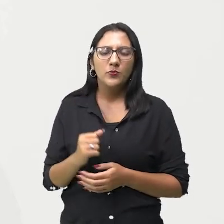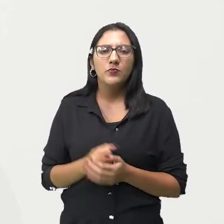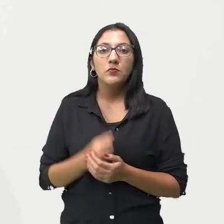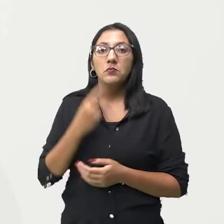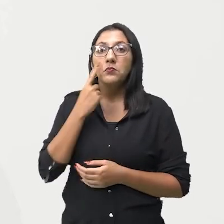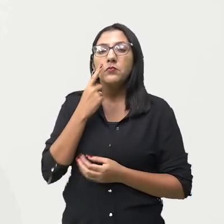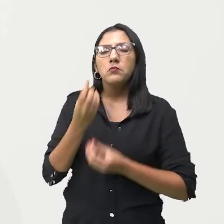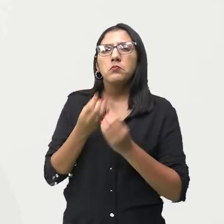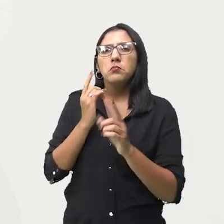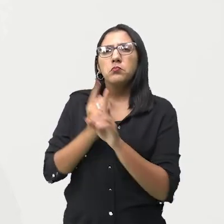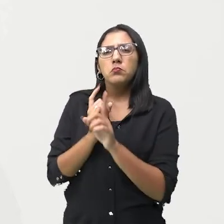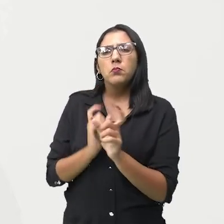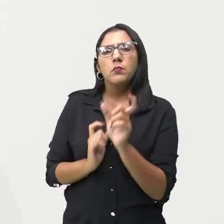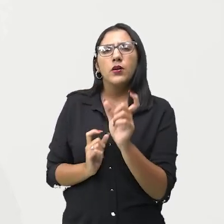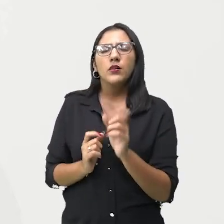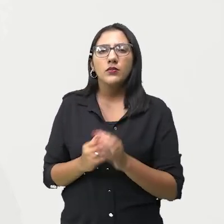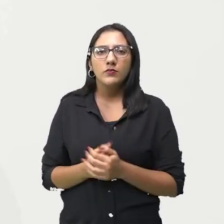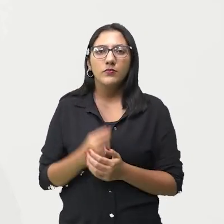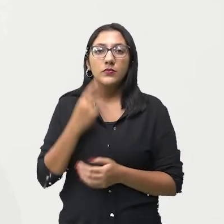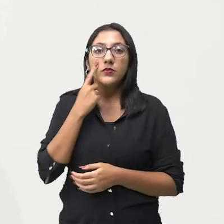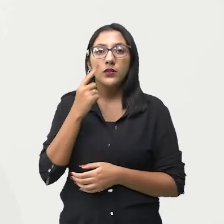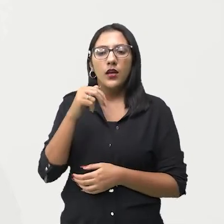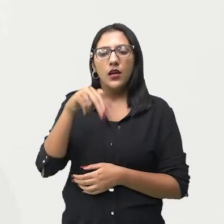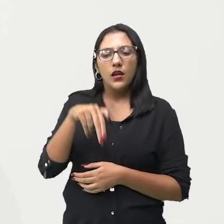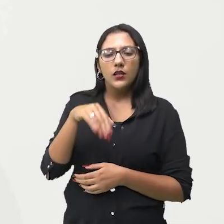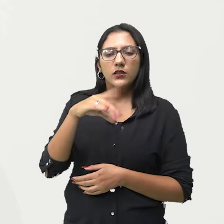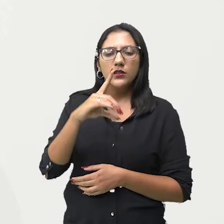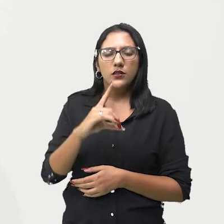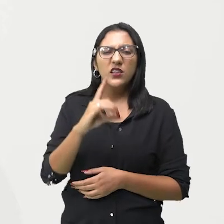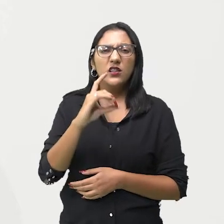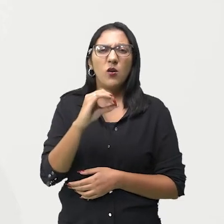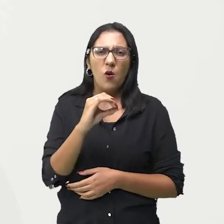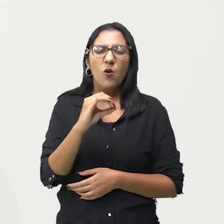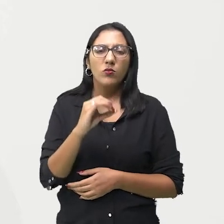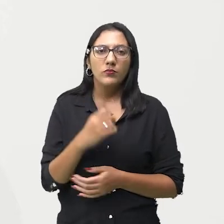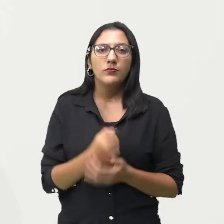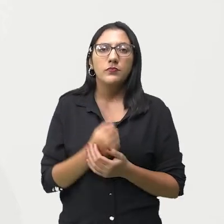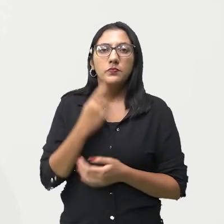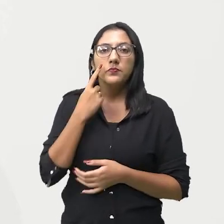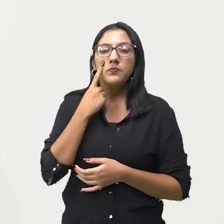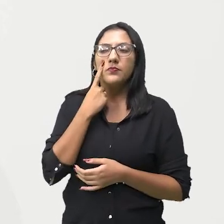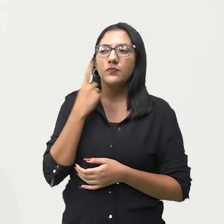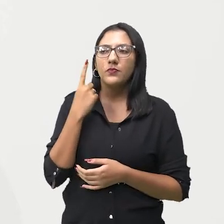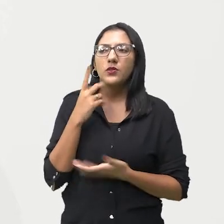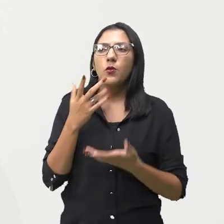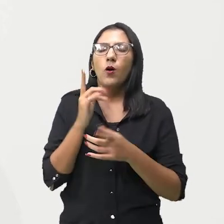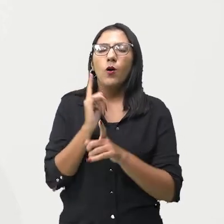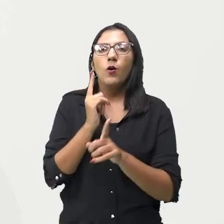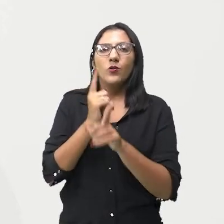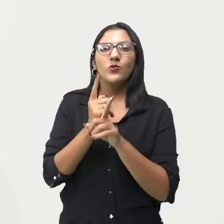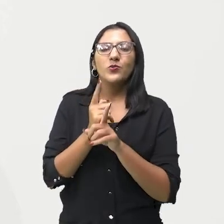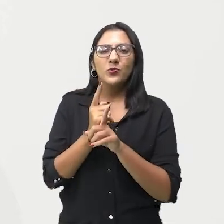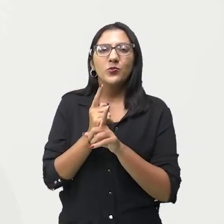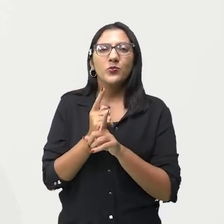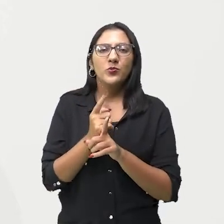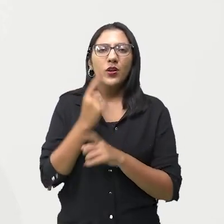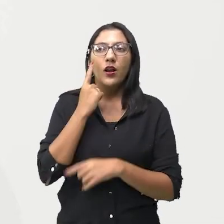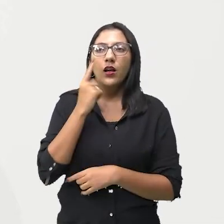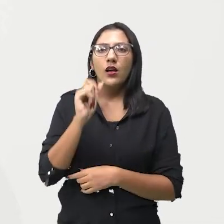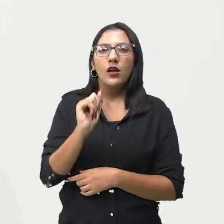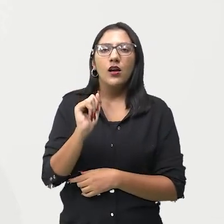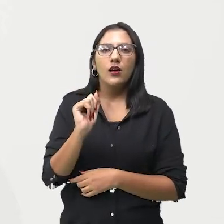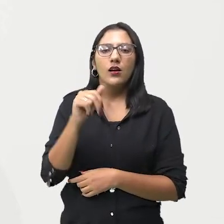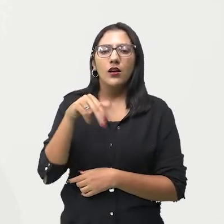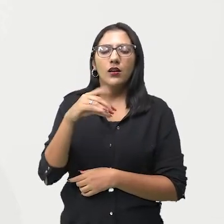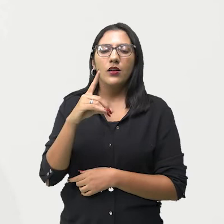gerúndio quando? Ele termina em NDO, tá? Então, Qual é o particípio, o gerúndio de